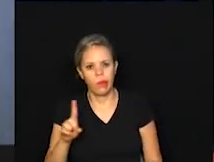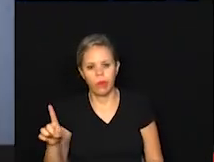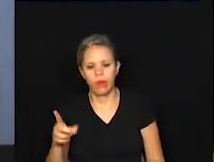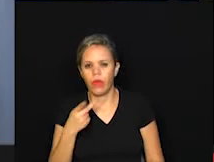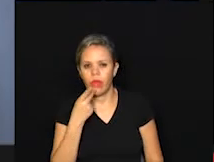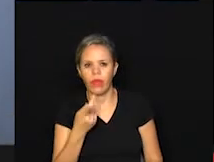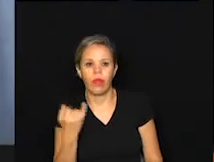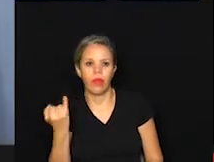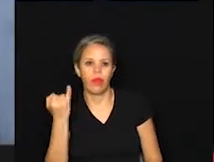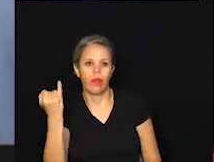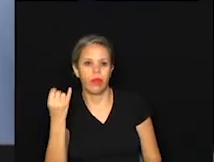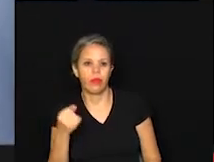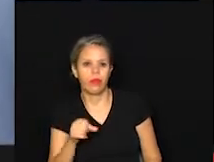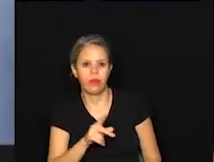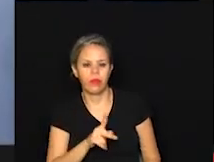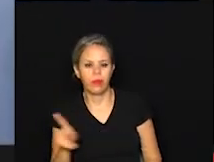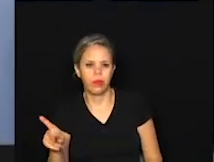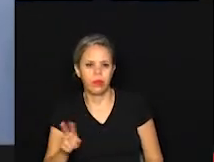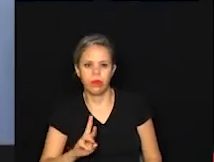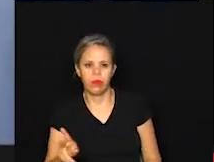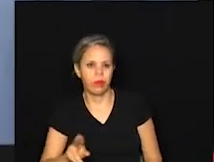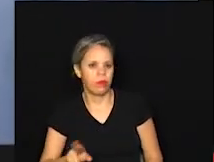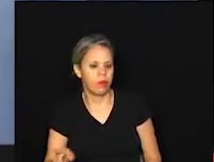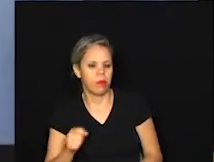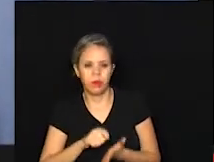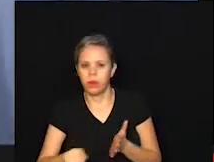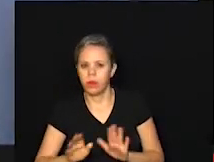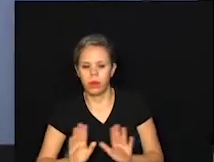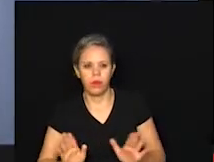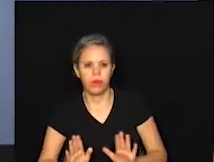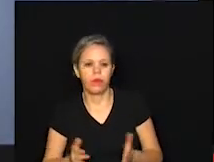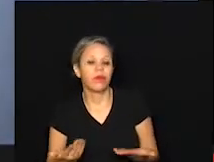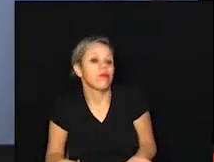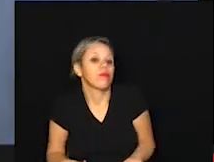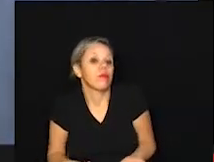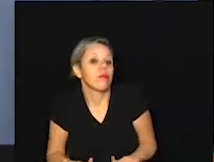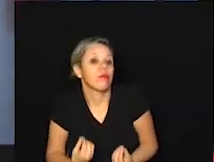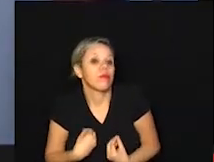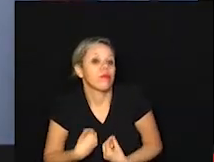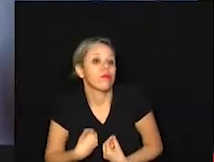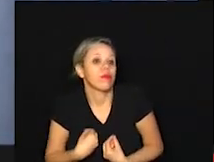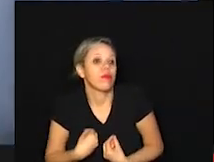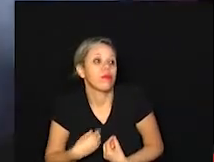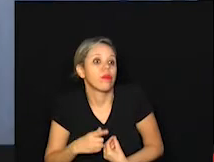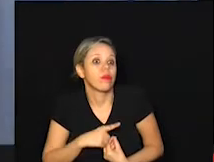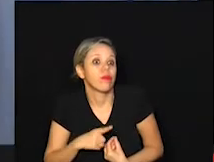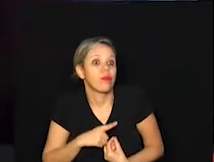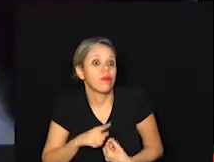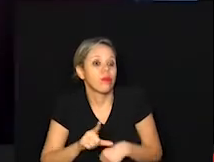é importante o presidente não estar assinando. Como que eu vou ter